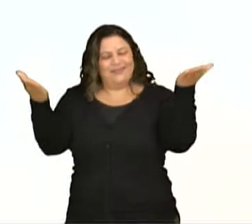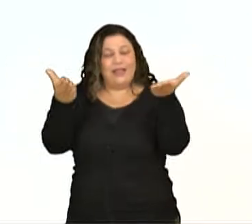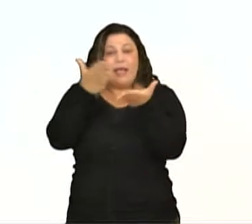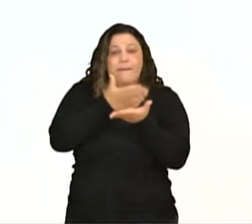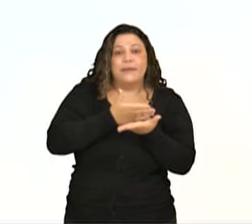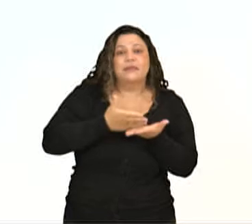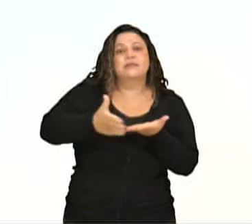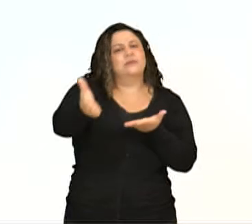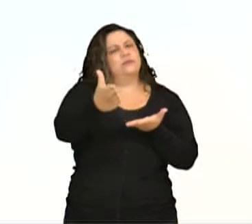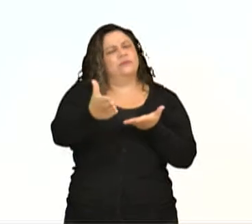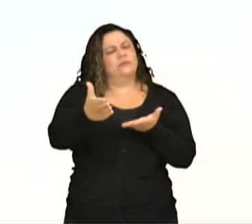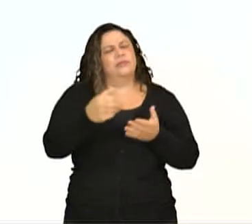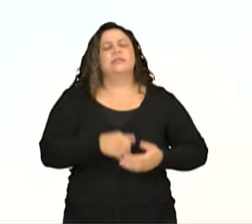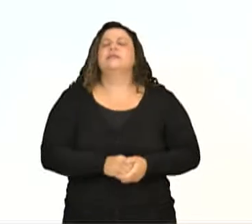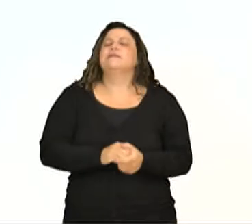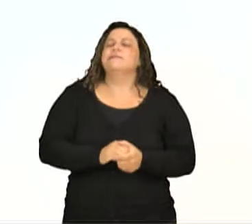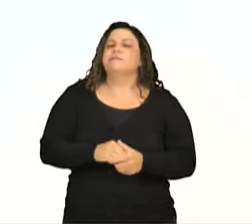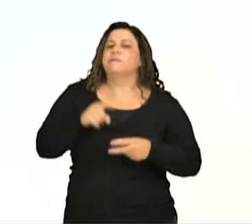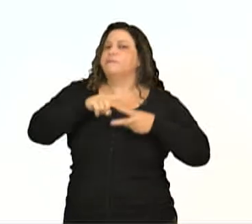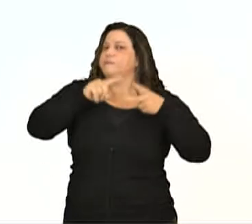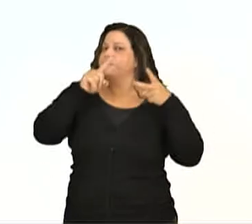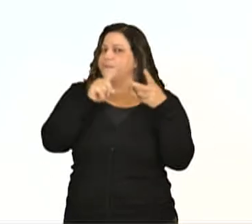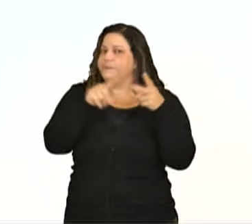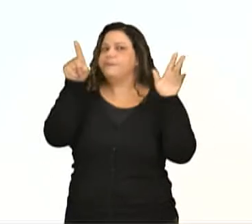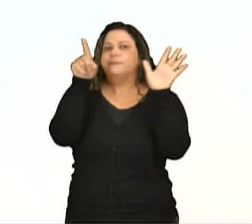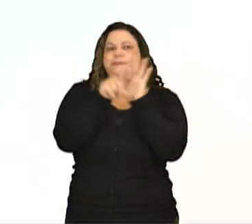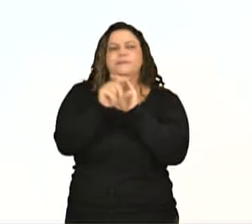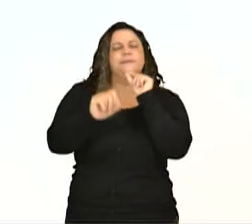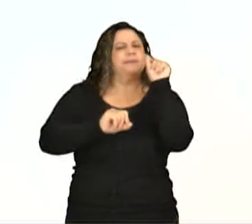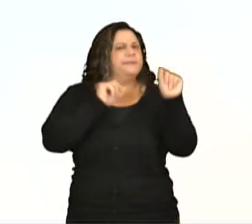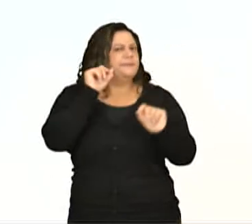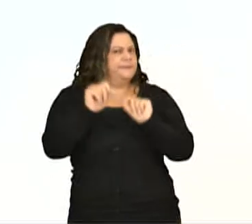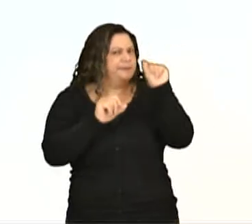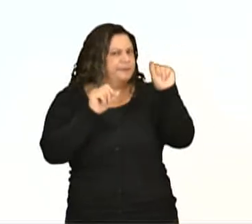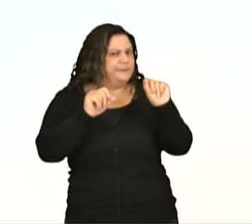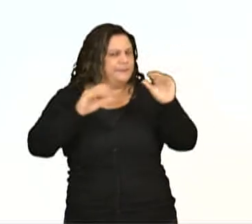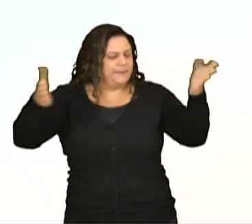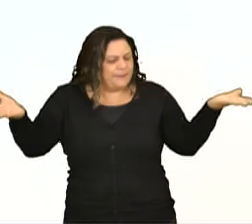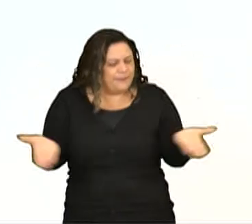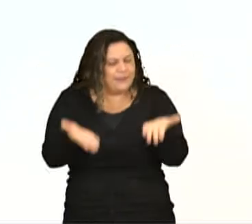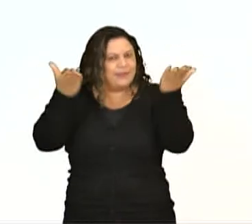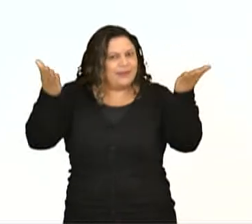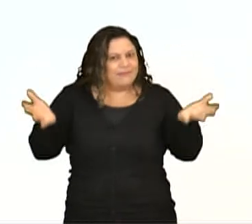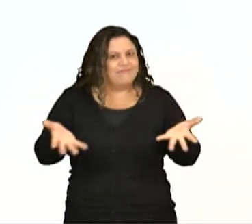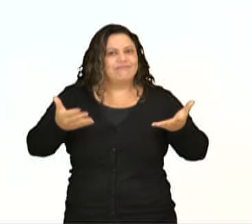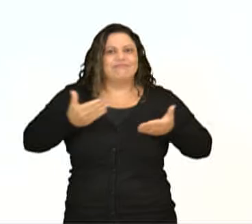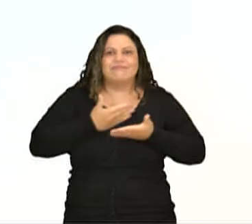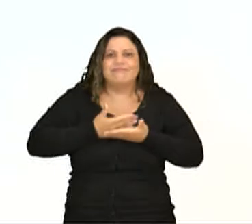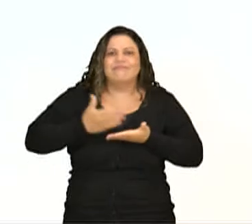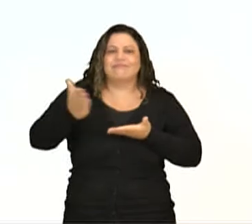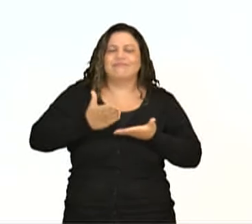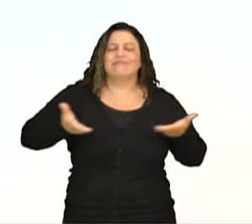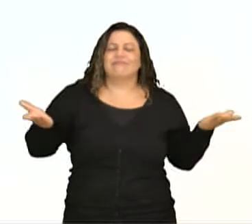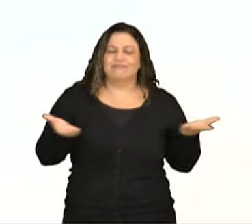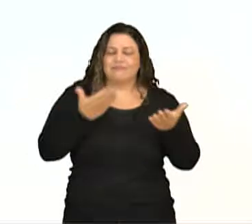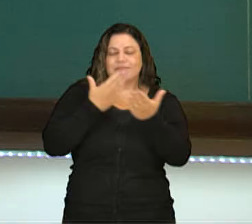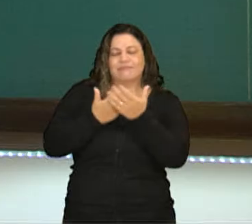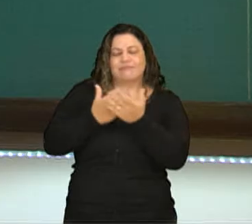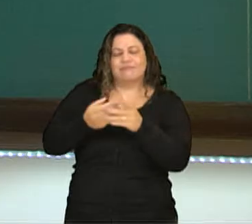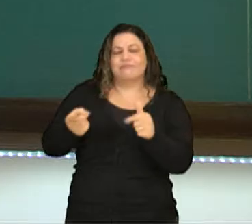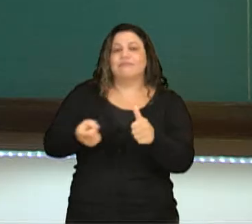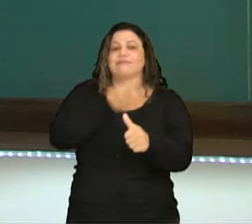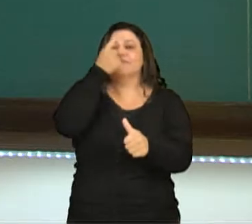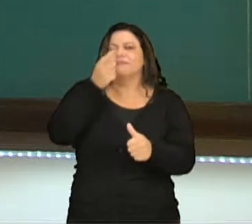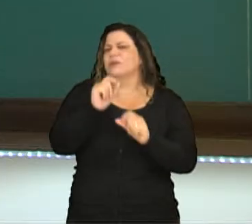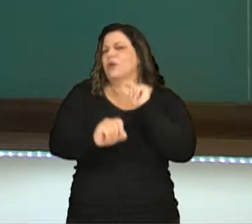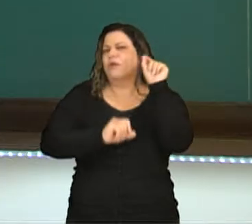te fazendo aí duas questões básicas para você entrar no clima da aula de hoje. Primeira delas, você lembra a que